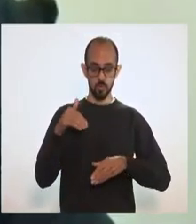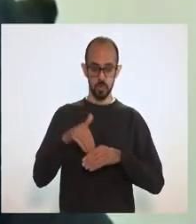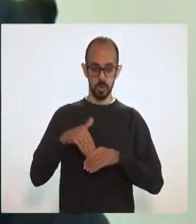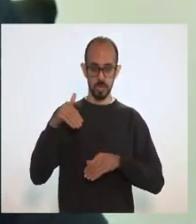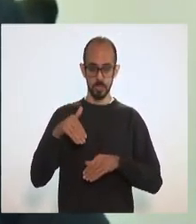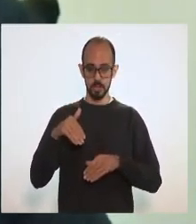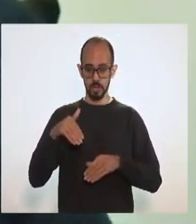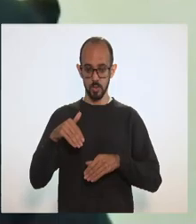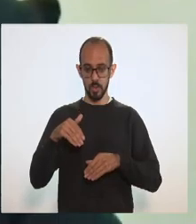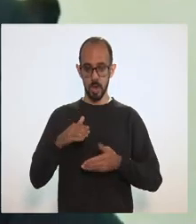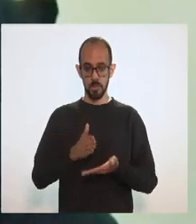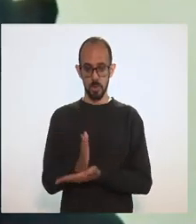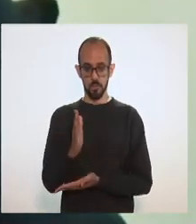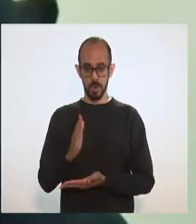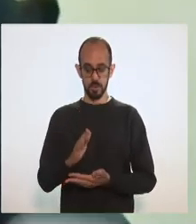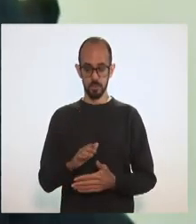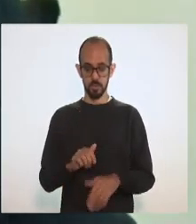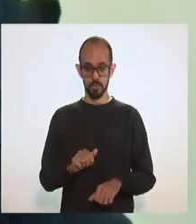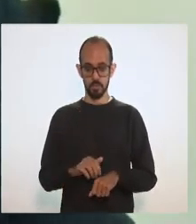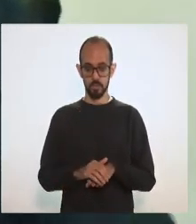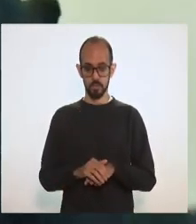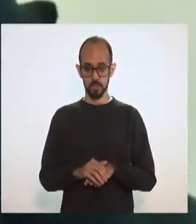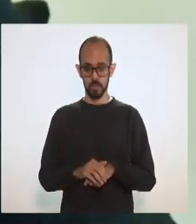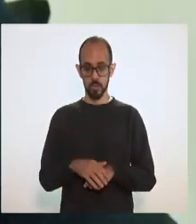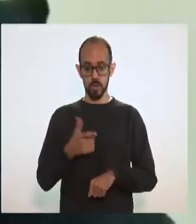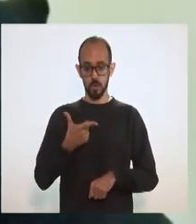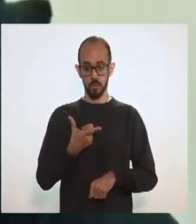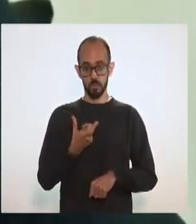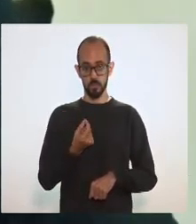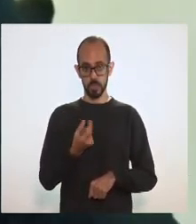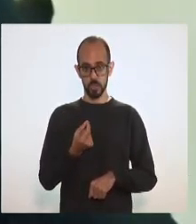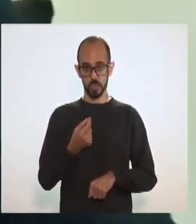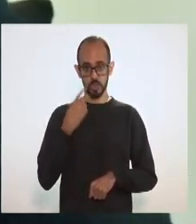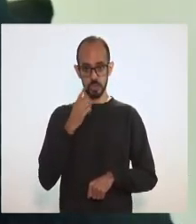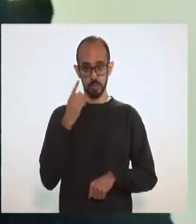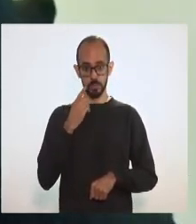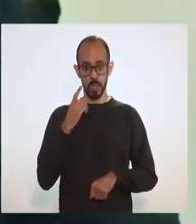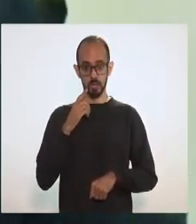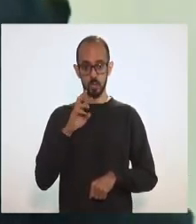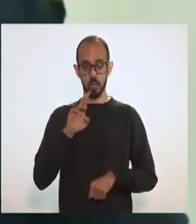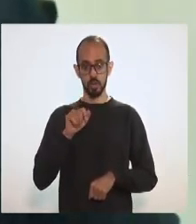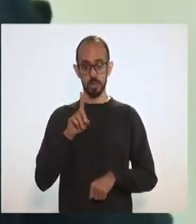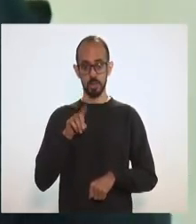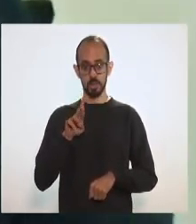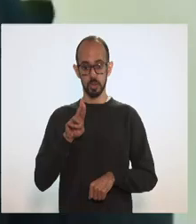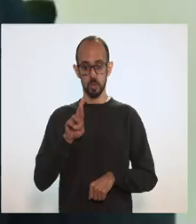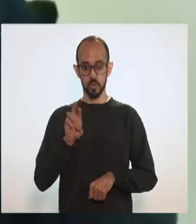de lei 4088 de 2018. O parecer é favorável à emenda 1 e contrário à emenda 2.